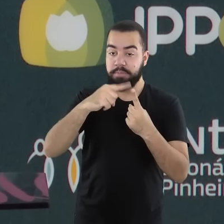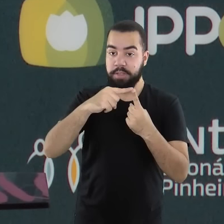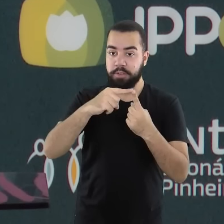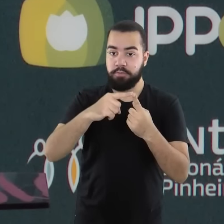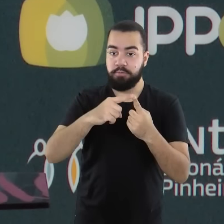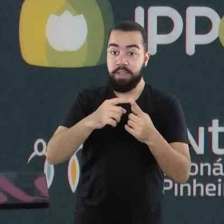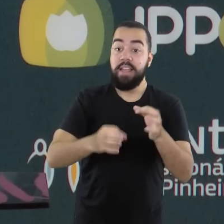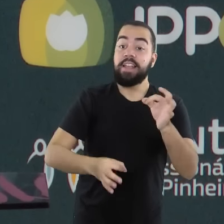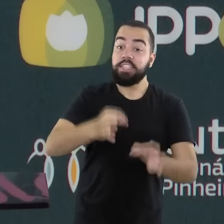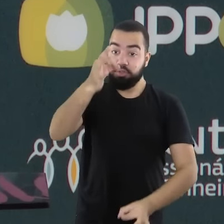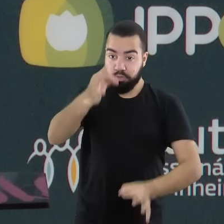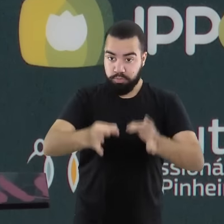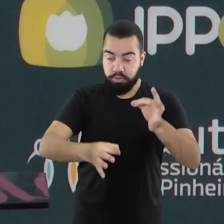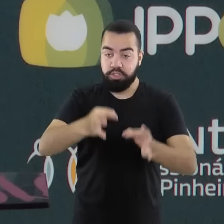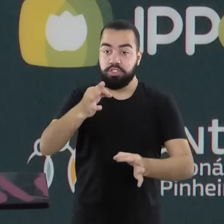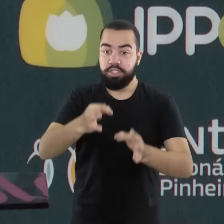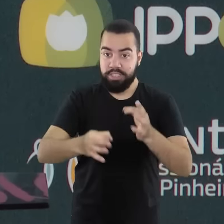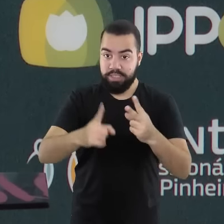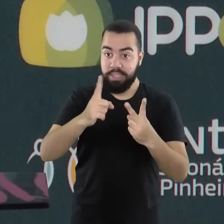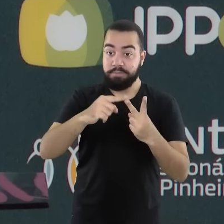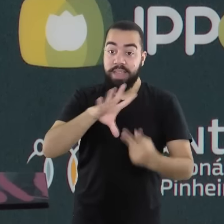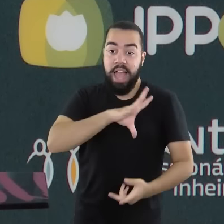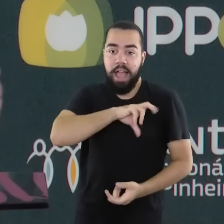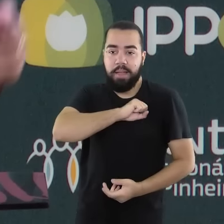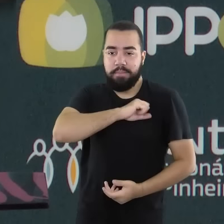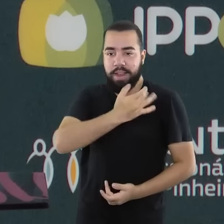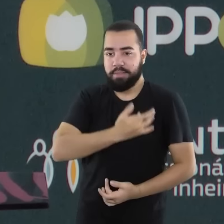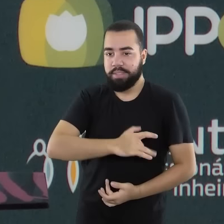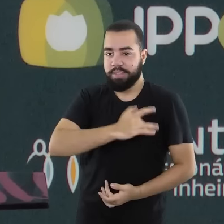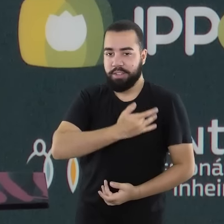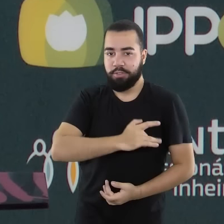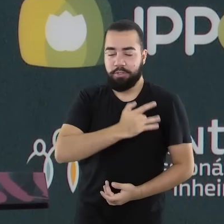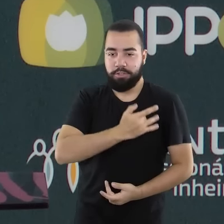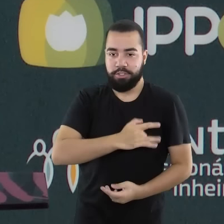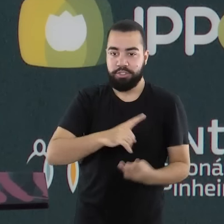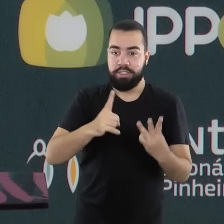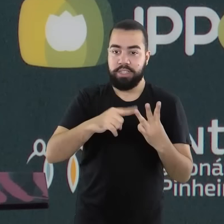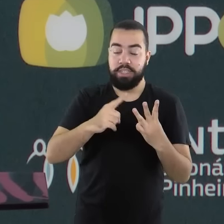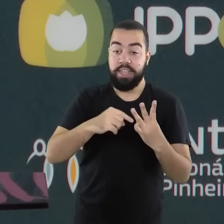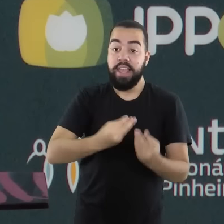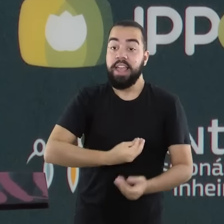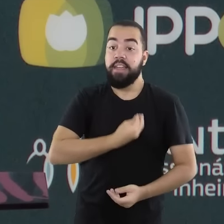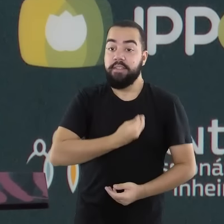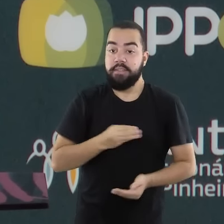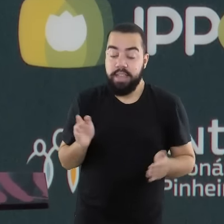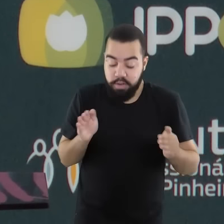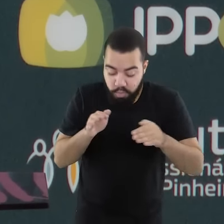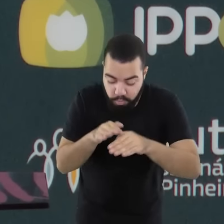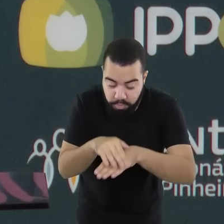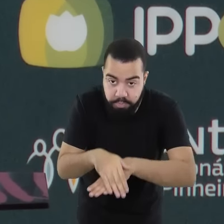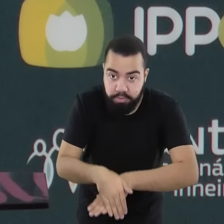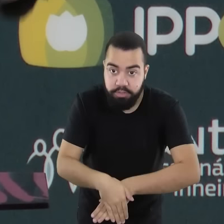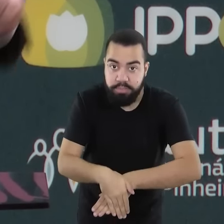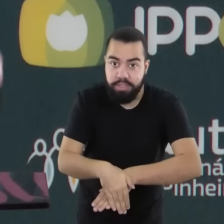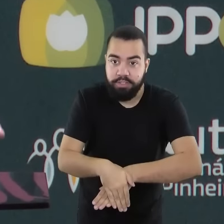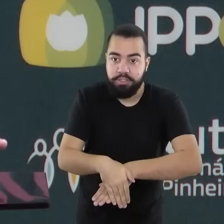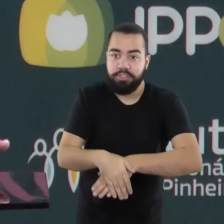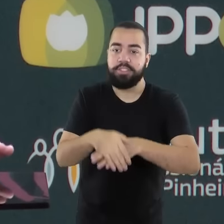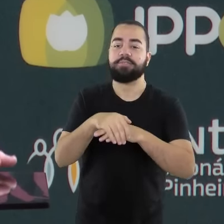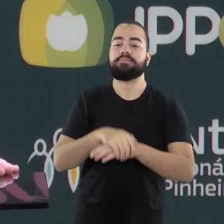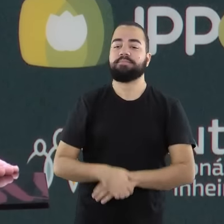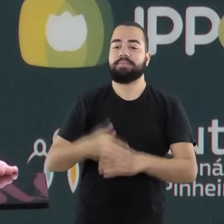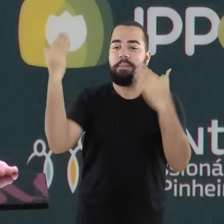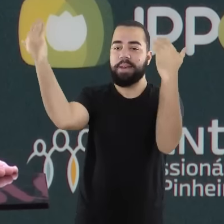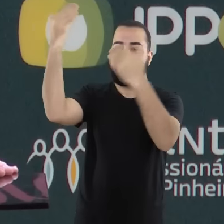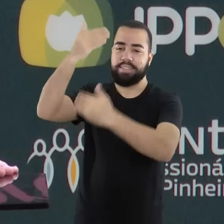a justiça, que ames a misericórdia e que andes humildemente com o teu Deus.